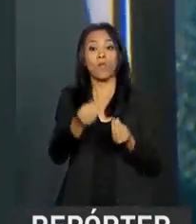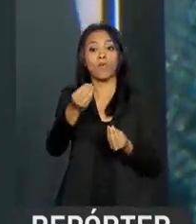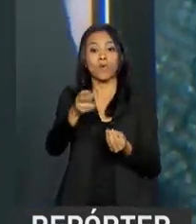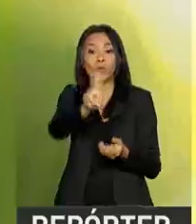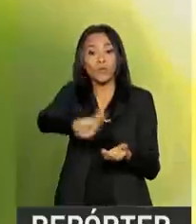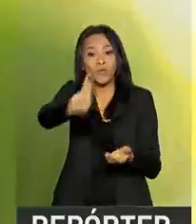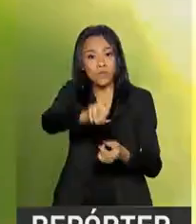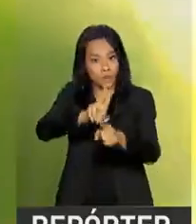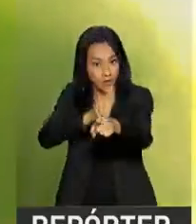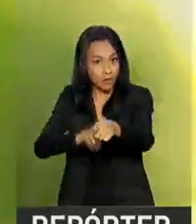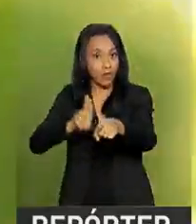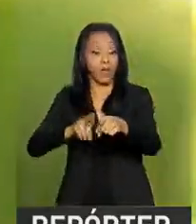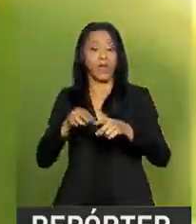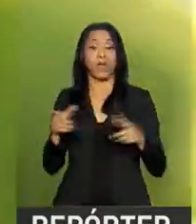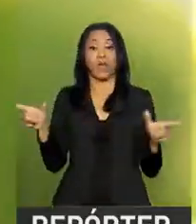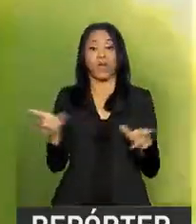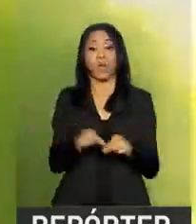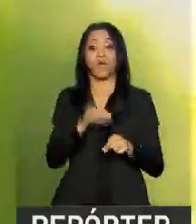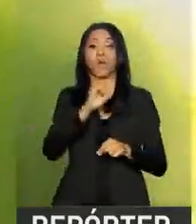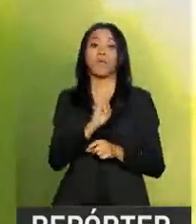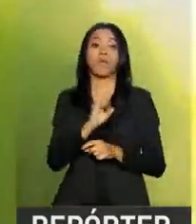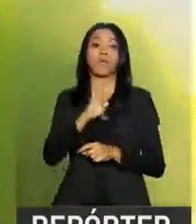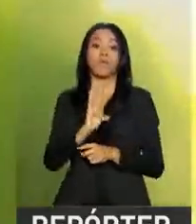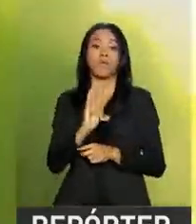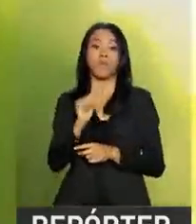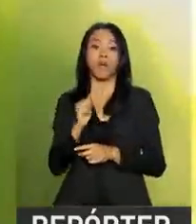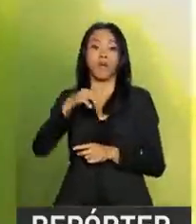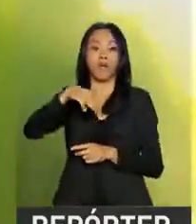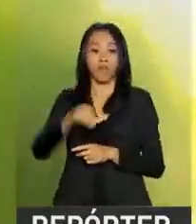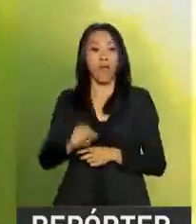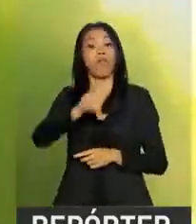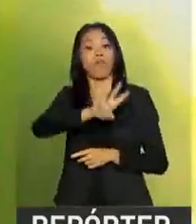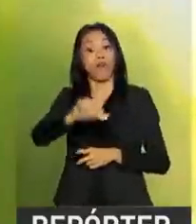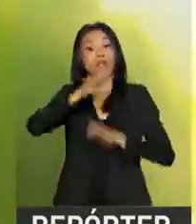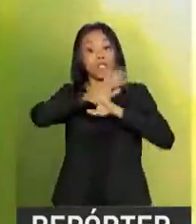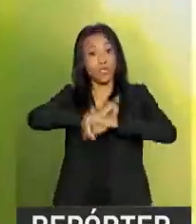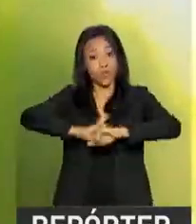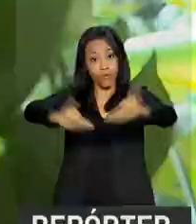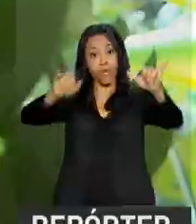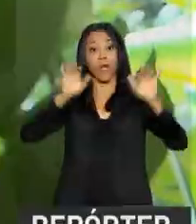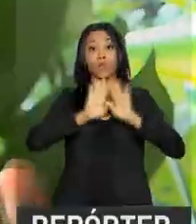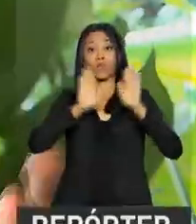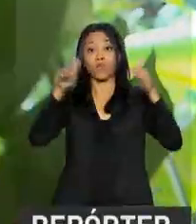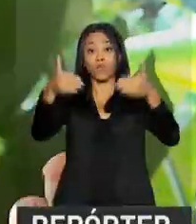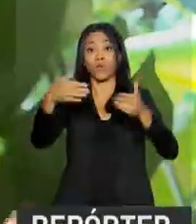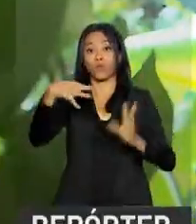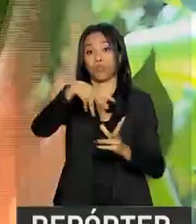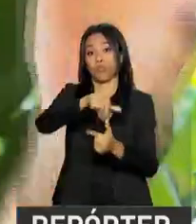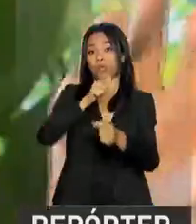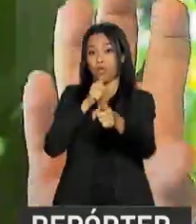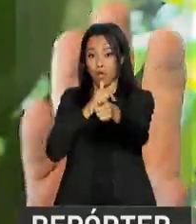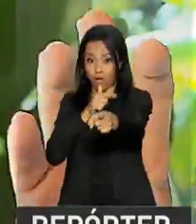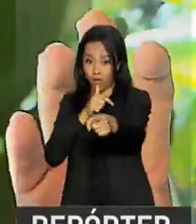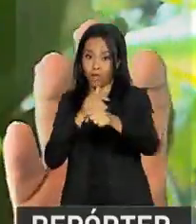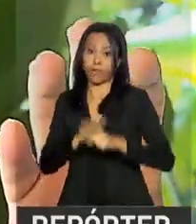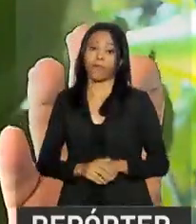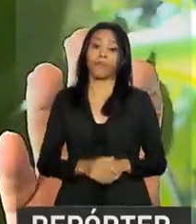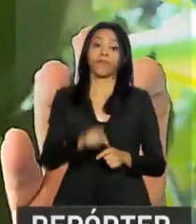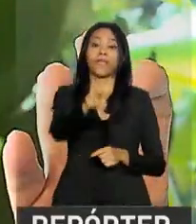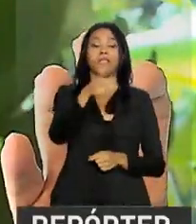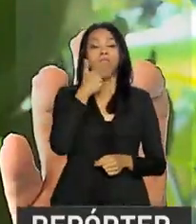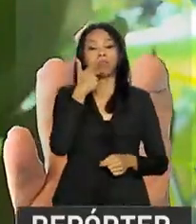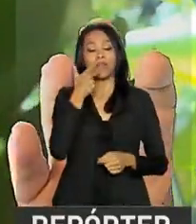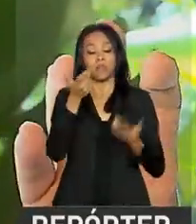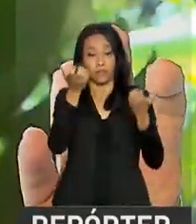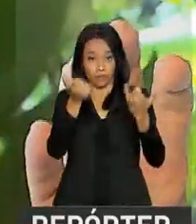nascentes o ibama vai divulgar o programa durante o 8º fórum mundial das águas que o produtor entenda que sua colaboração